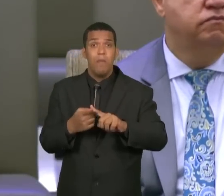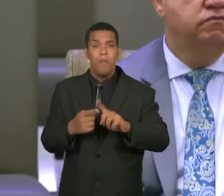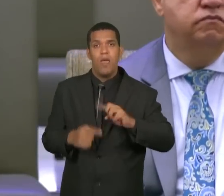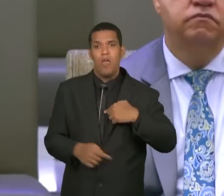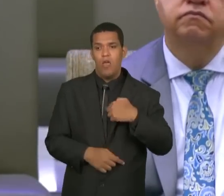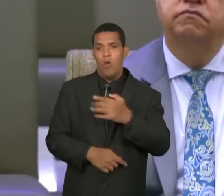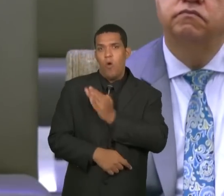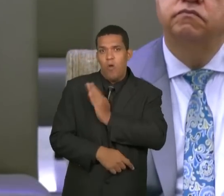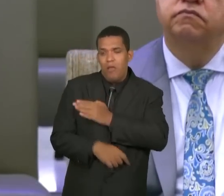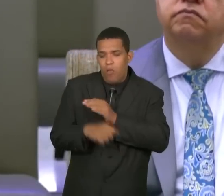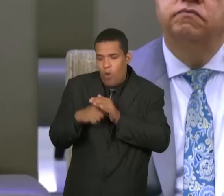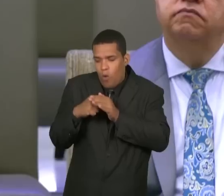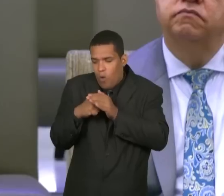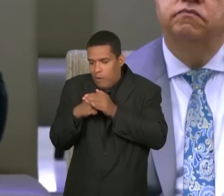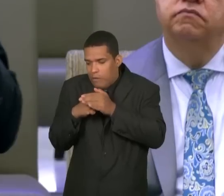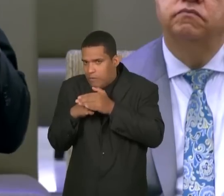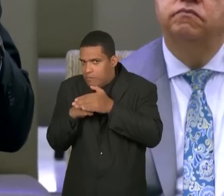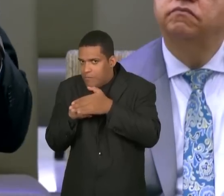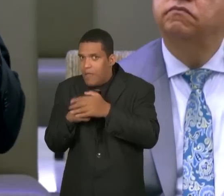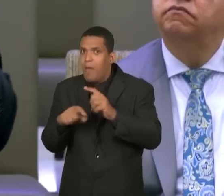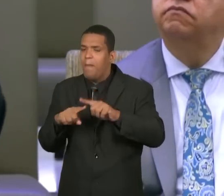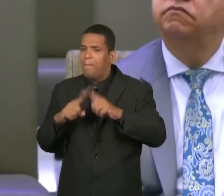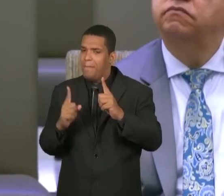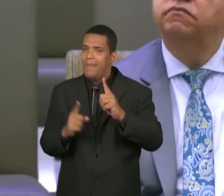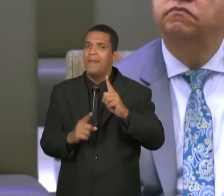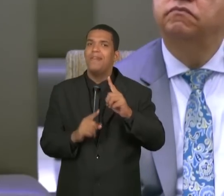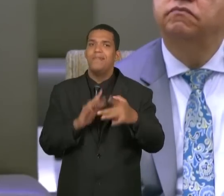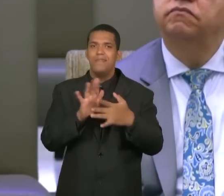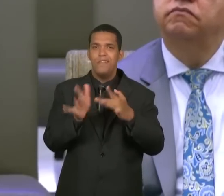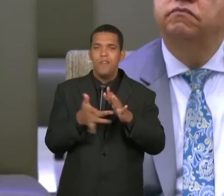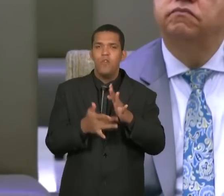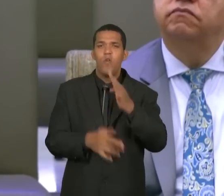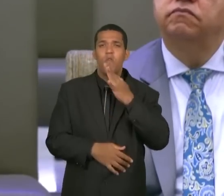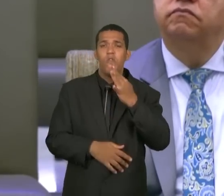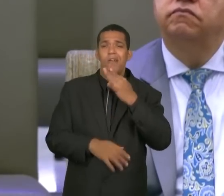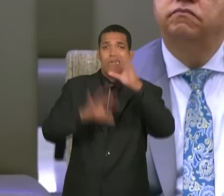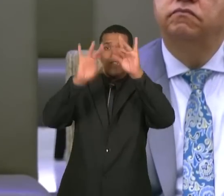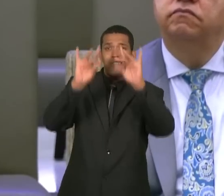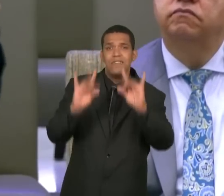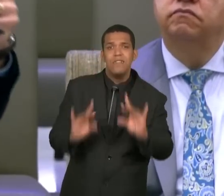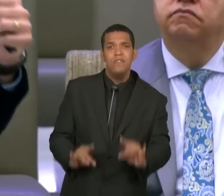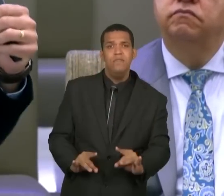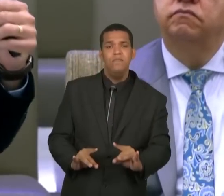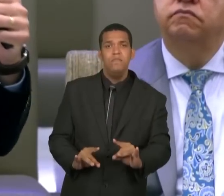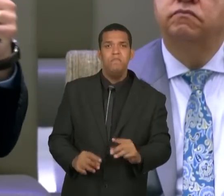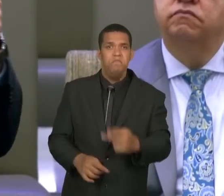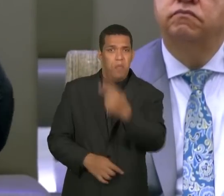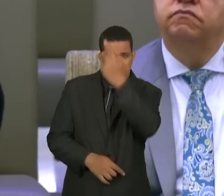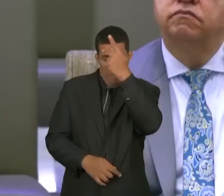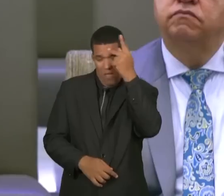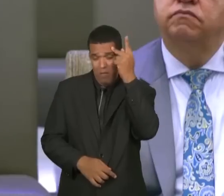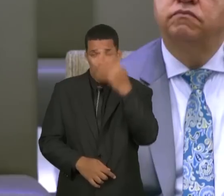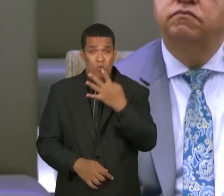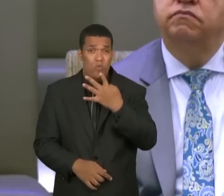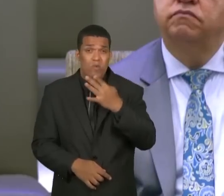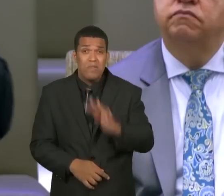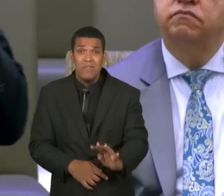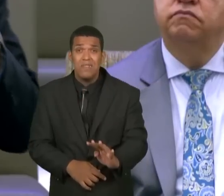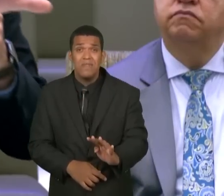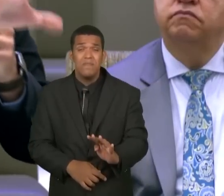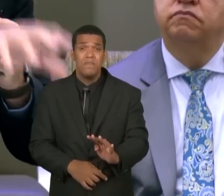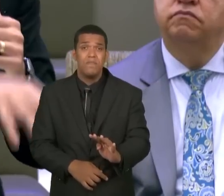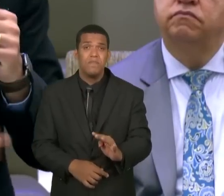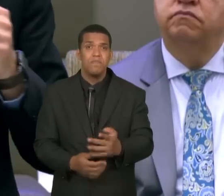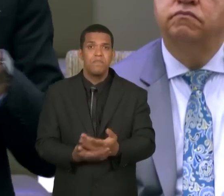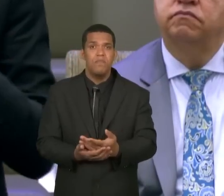coração aquilo que ninguém sabe aquilo que ninguém conhece que ninguém